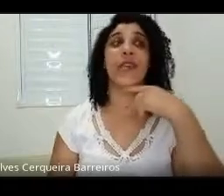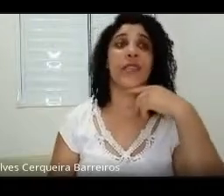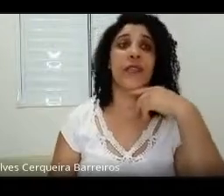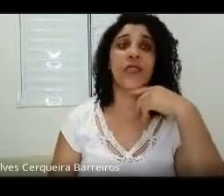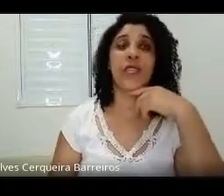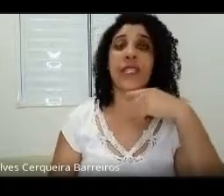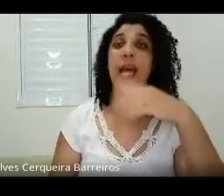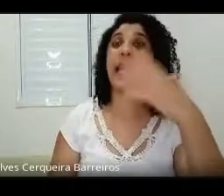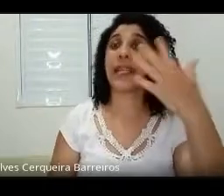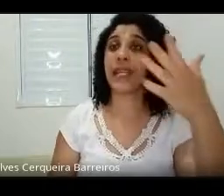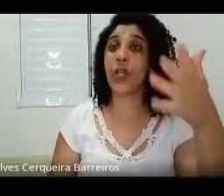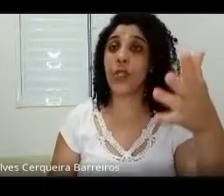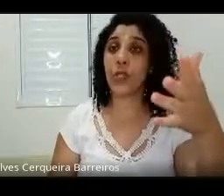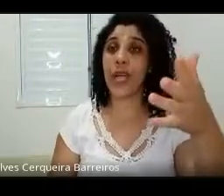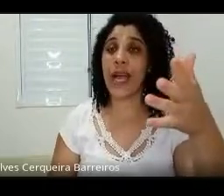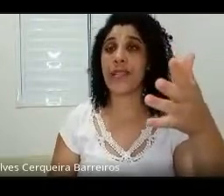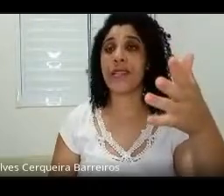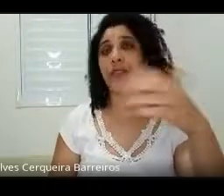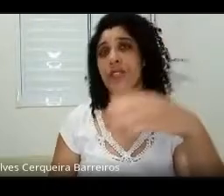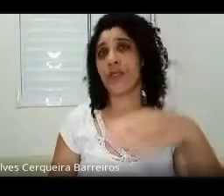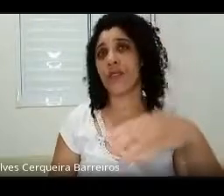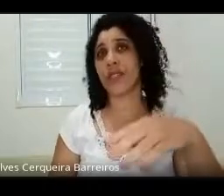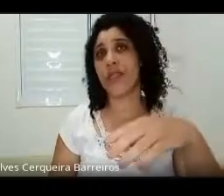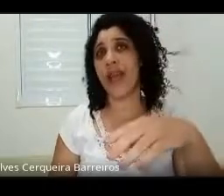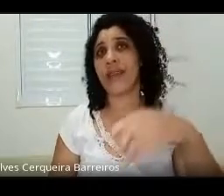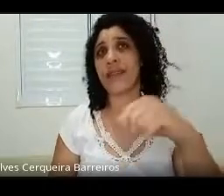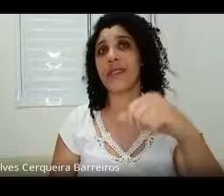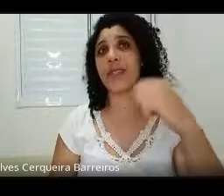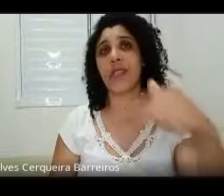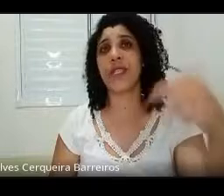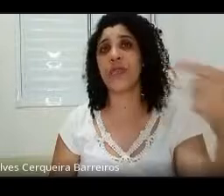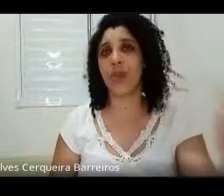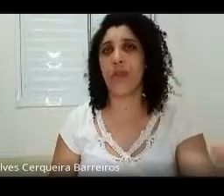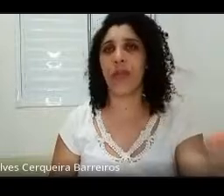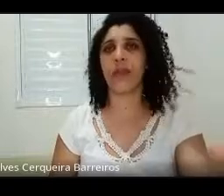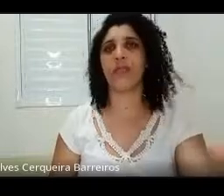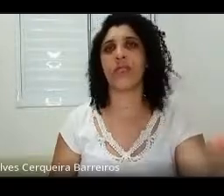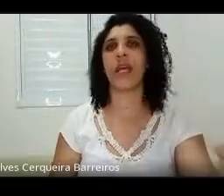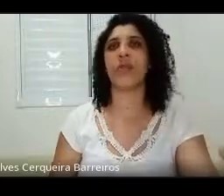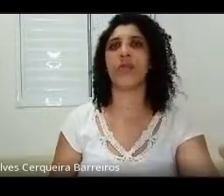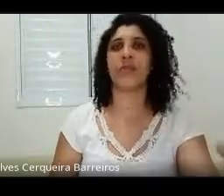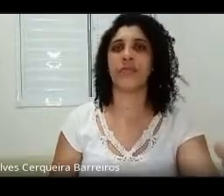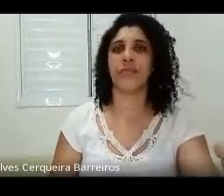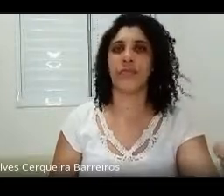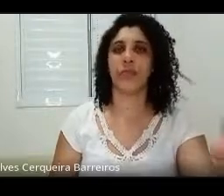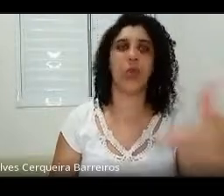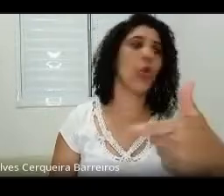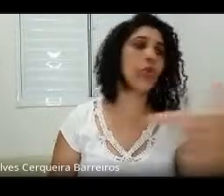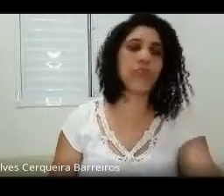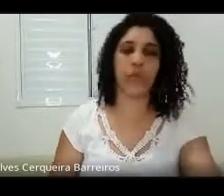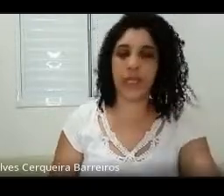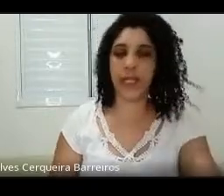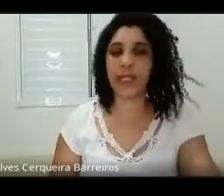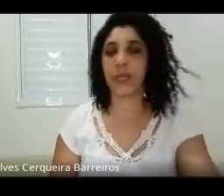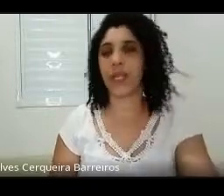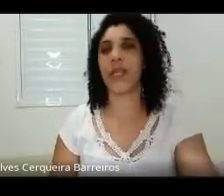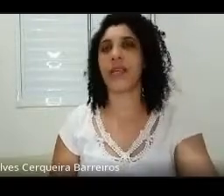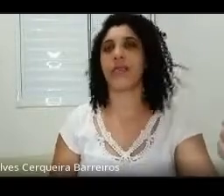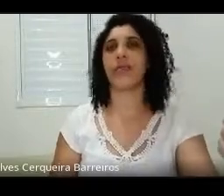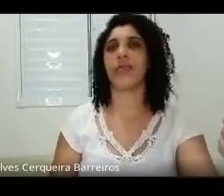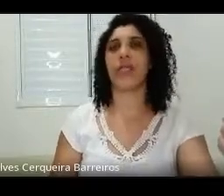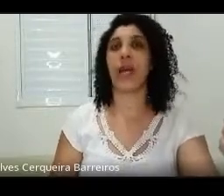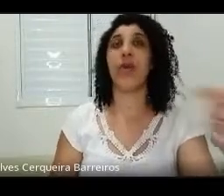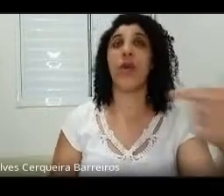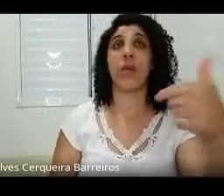lugares, você vai utilizar. E até nome de lugares, você vai utilizar, assim, se você não souber o sinal. Ou pode ser que não